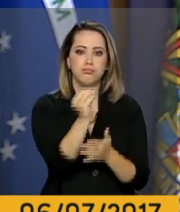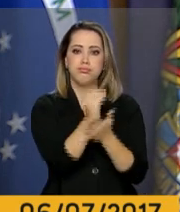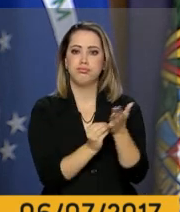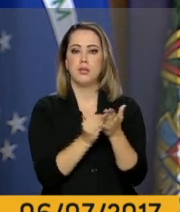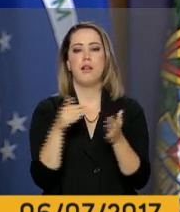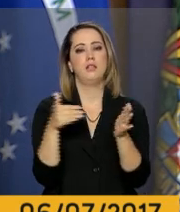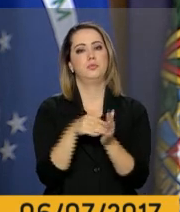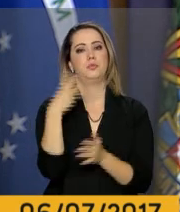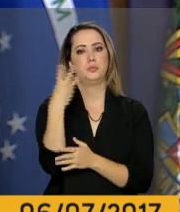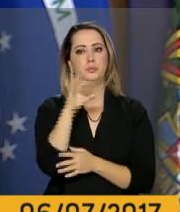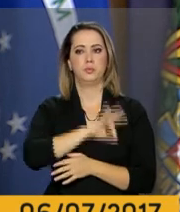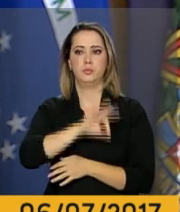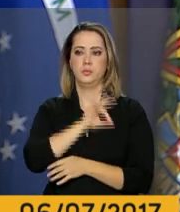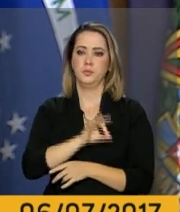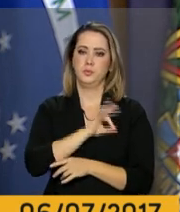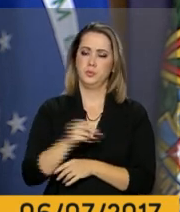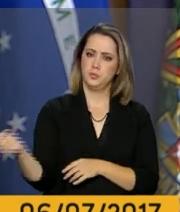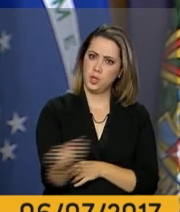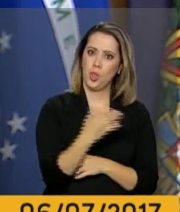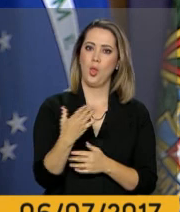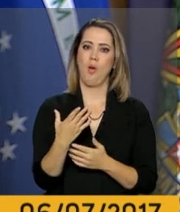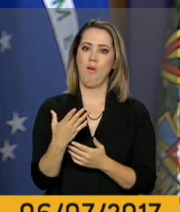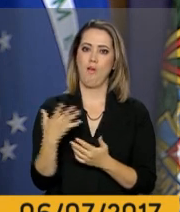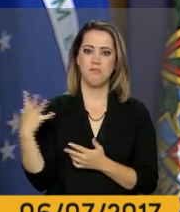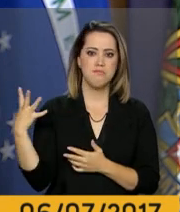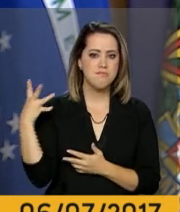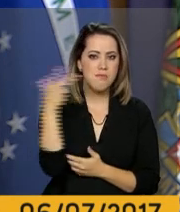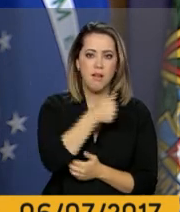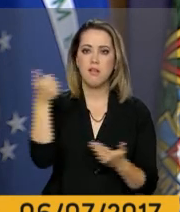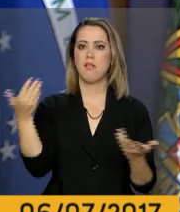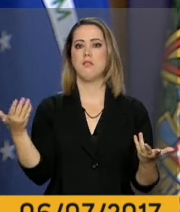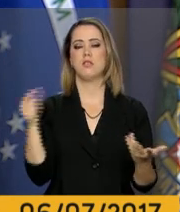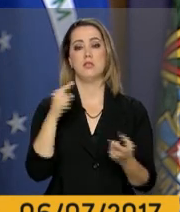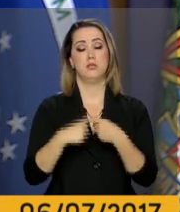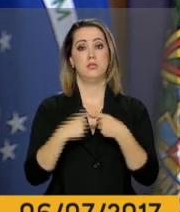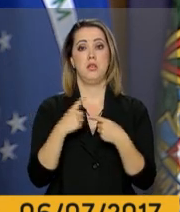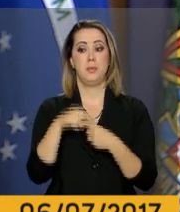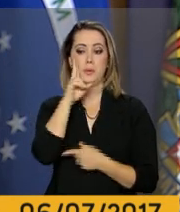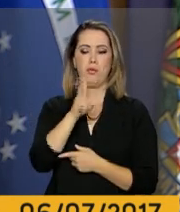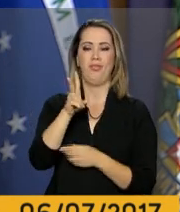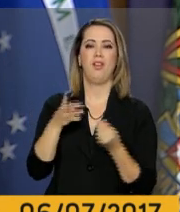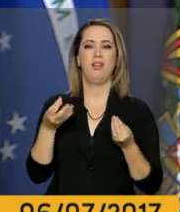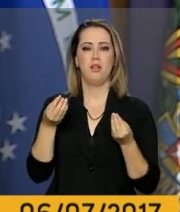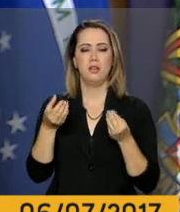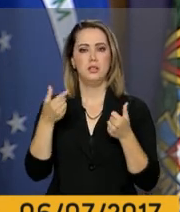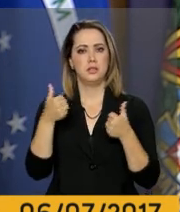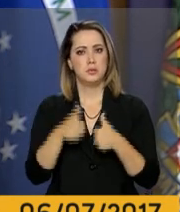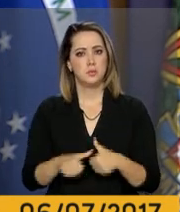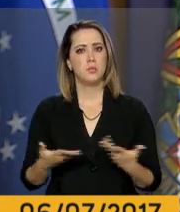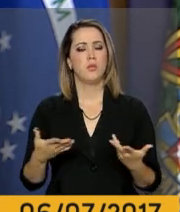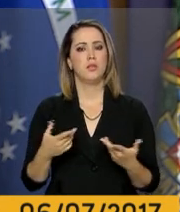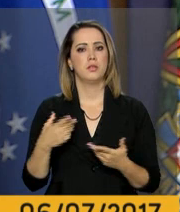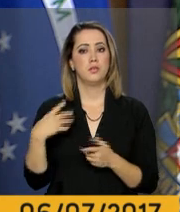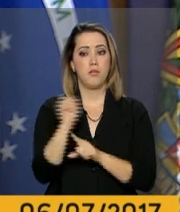salários mínimos ea inovação extraordinária porque algo voltado para as questões de natureza